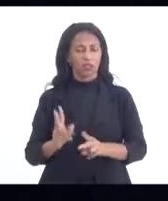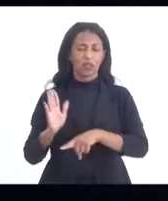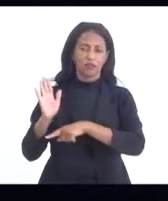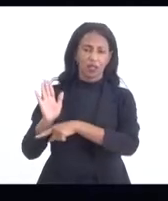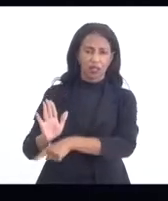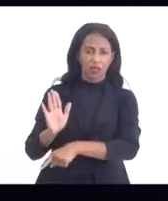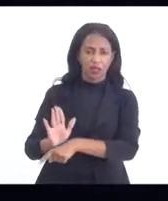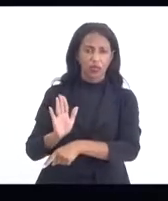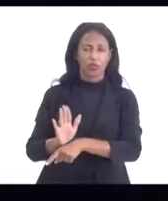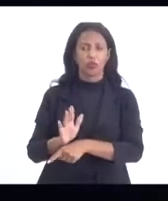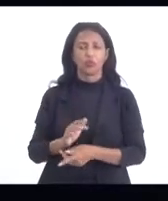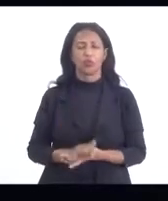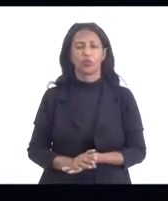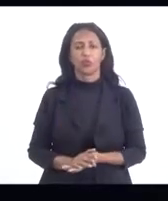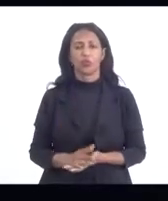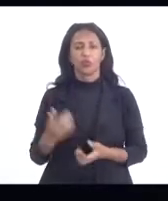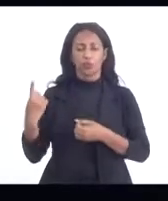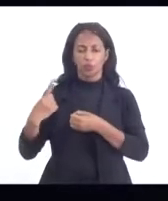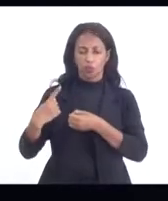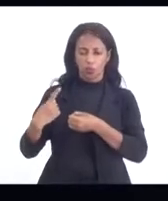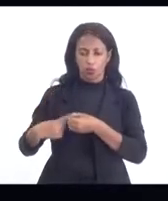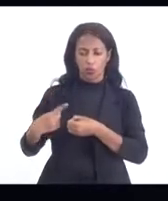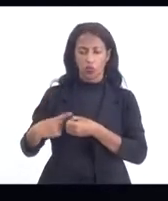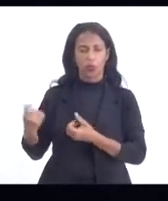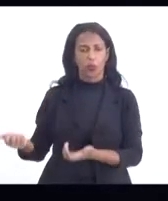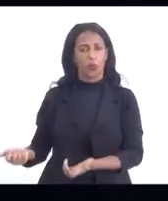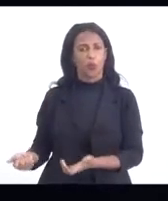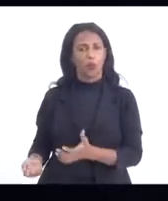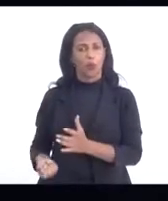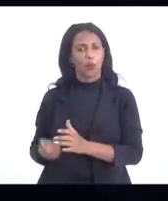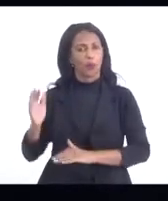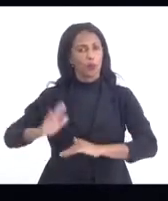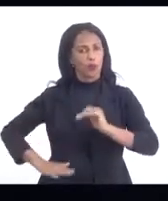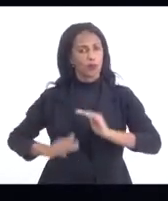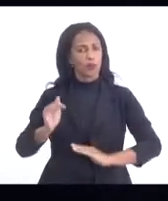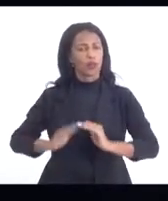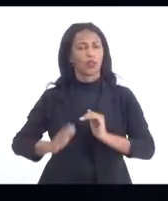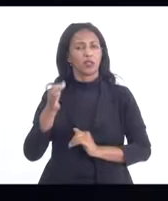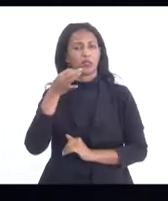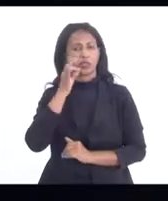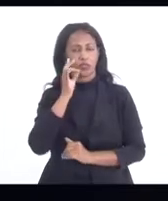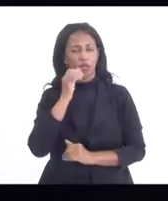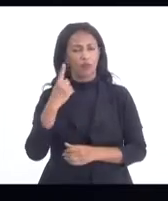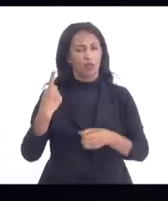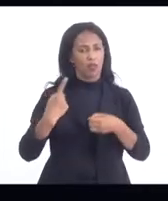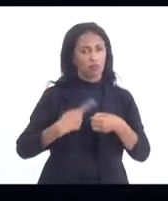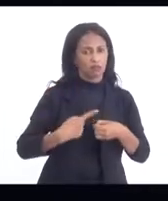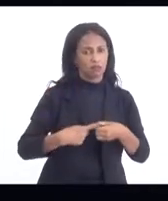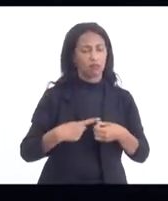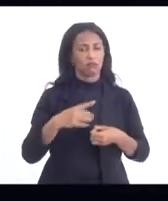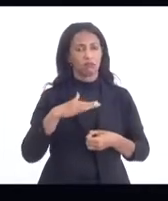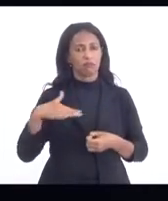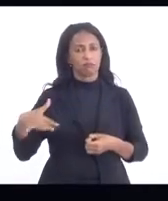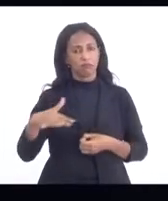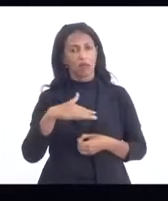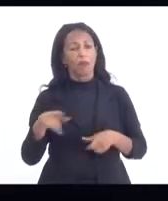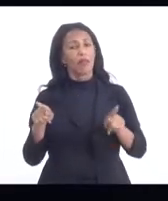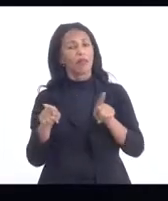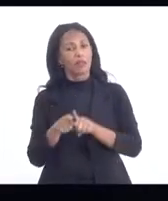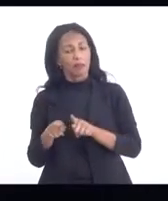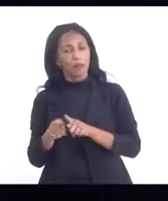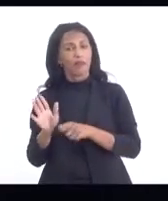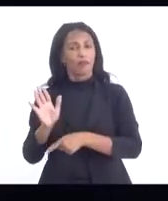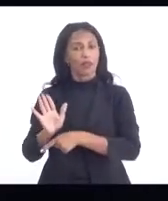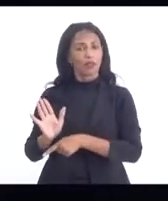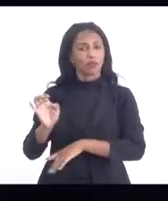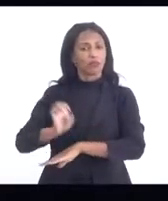com certeza beneficiar os produtores de café da nossa região, os municípios da nossa região, mas também vai